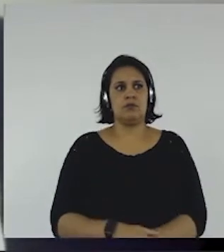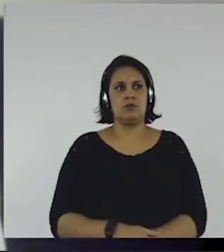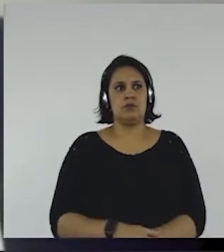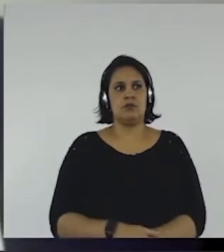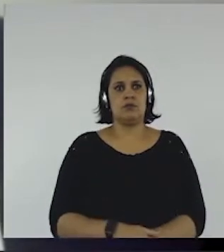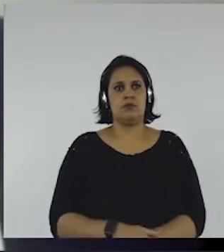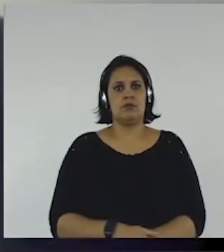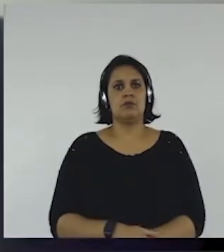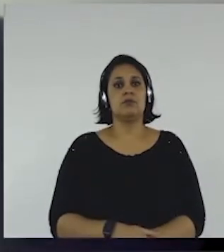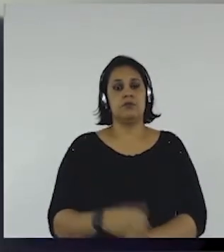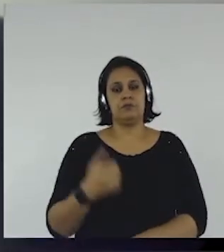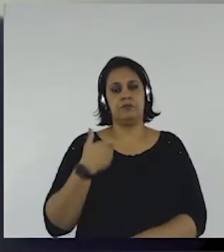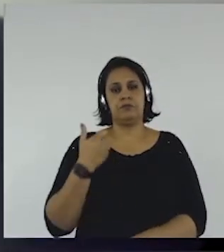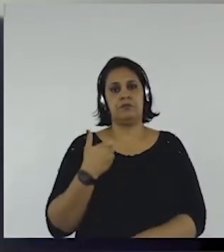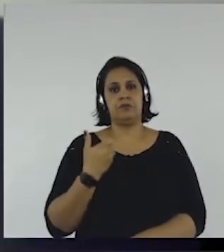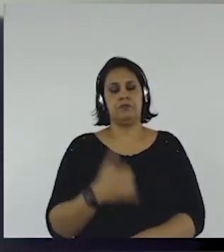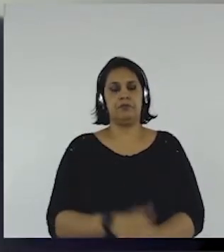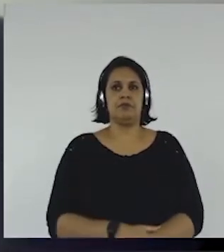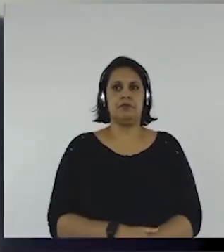por idade.